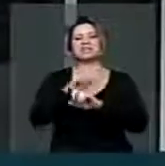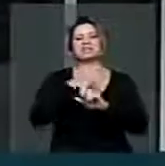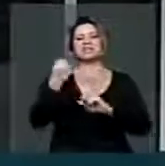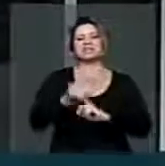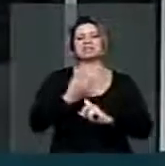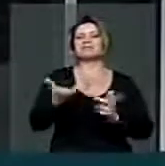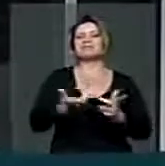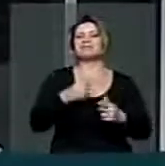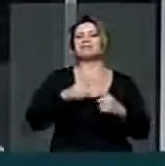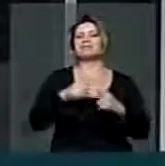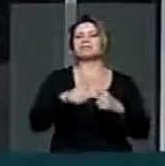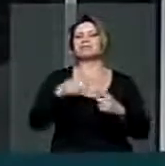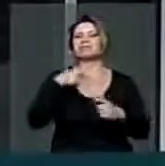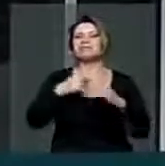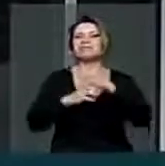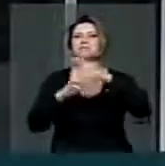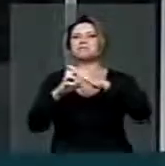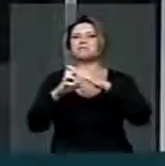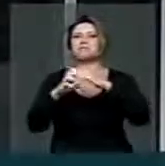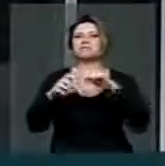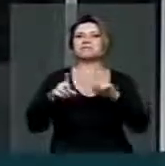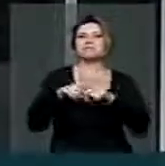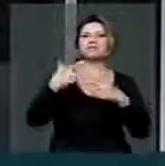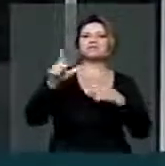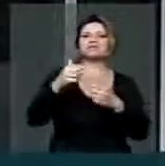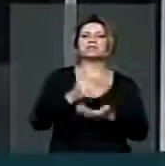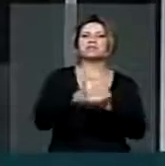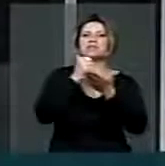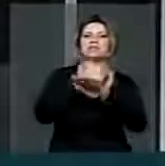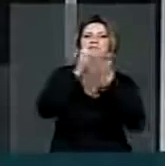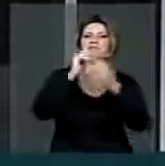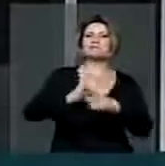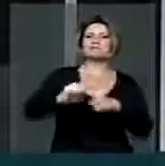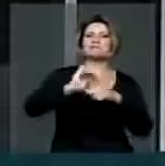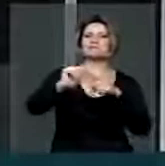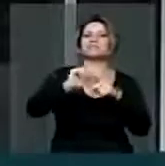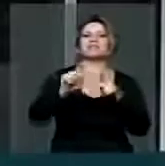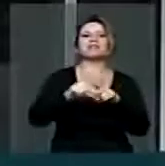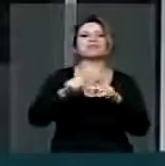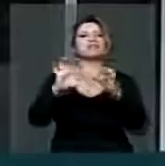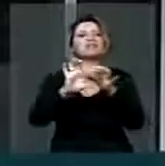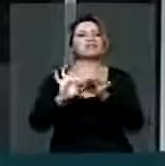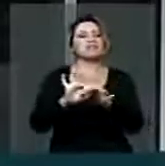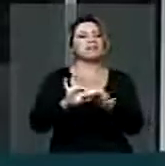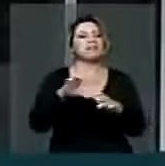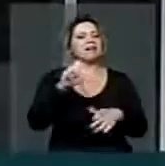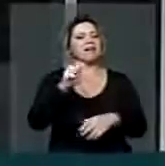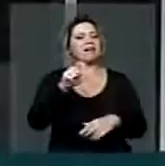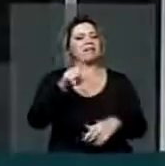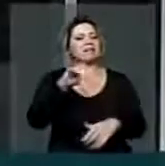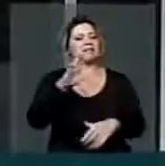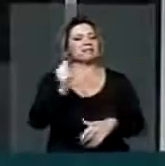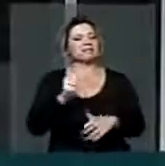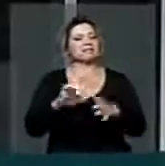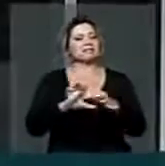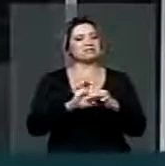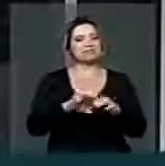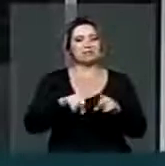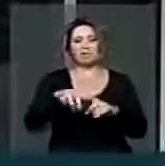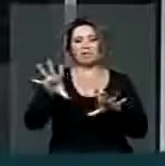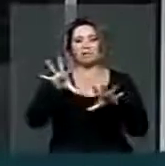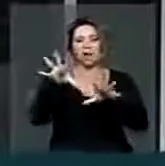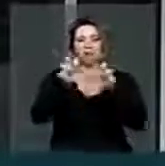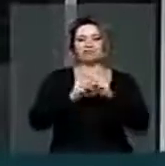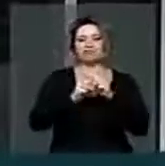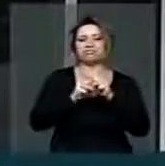historicamente confiaram no nosso projeto e na nossa legenda. Fazer alianças não significa incorporar as